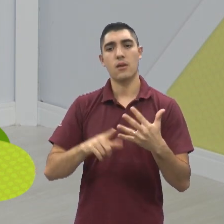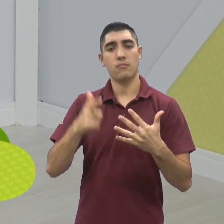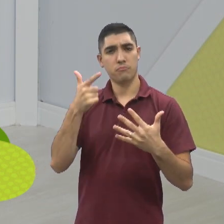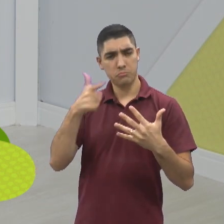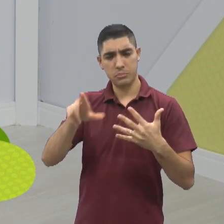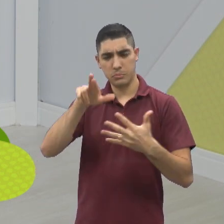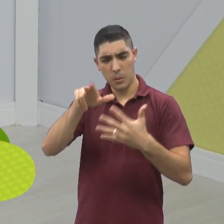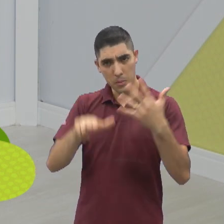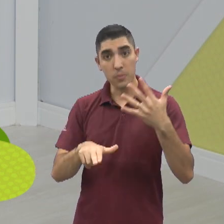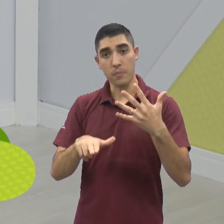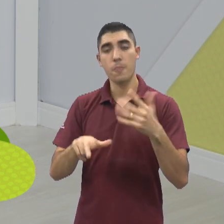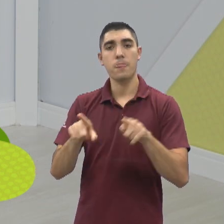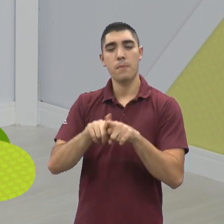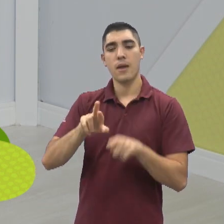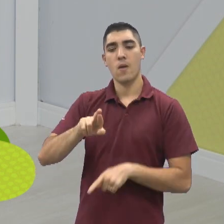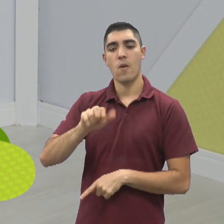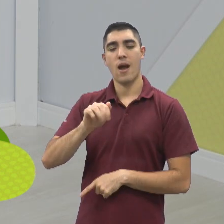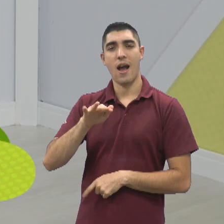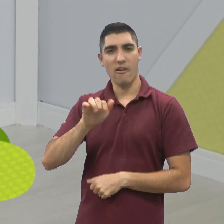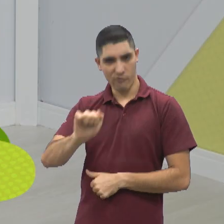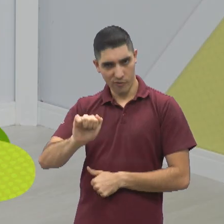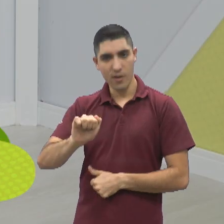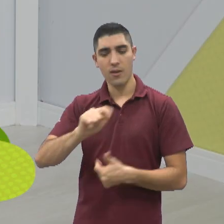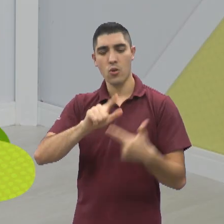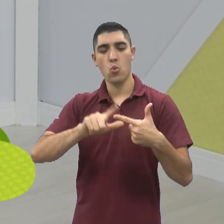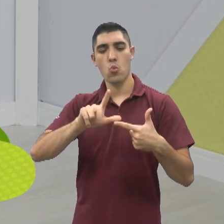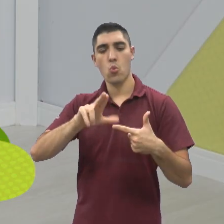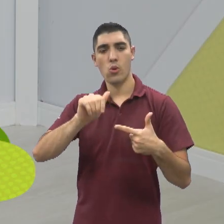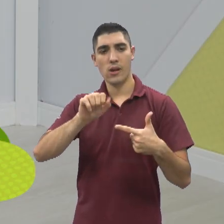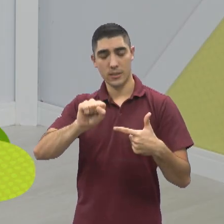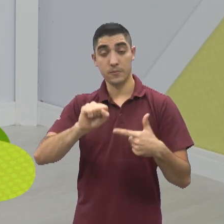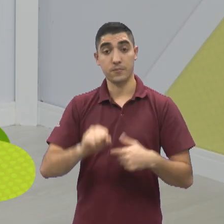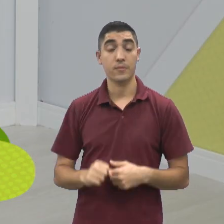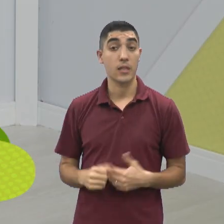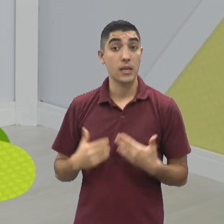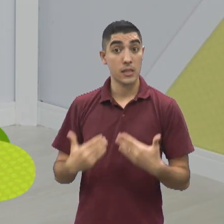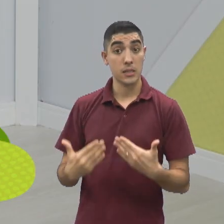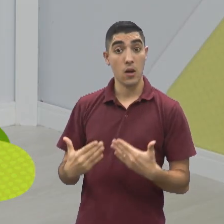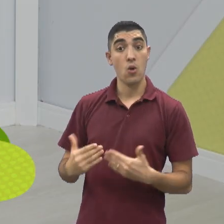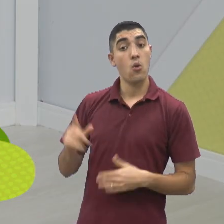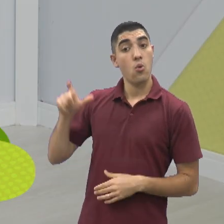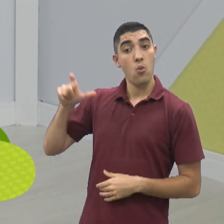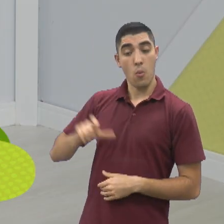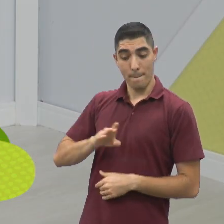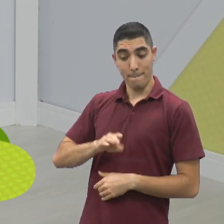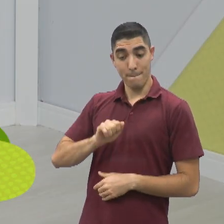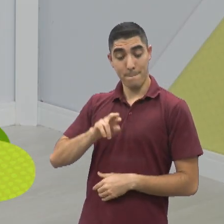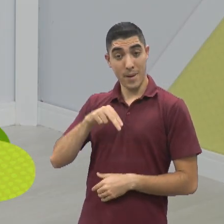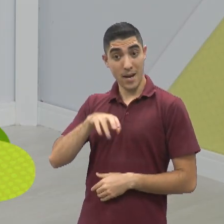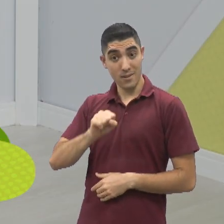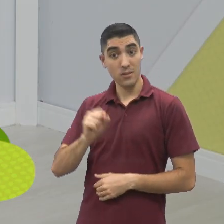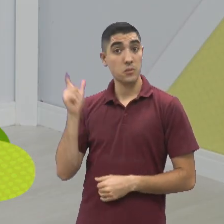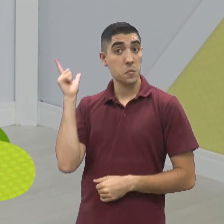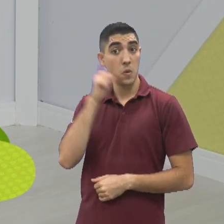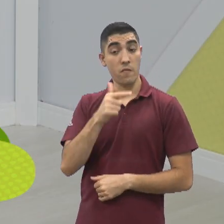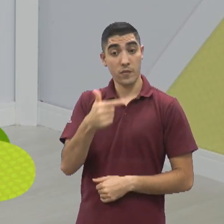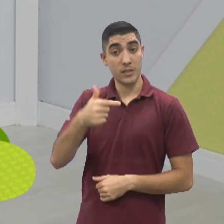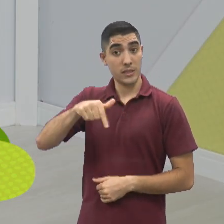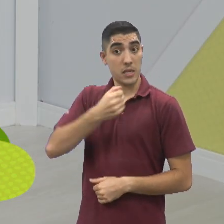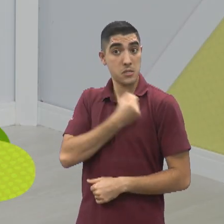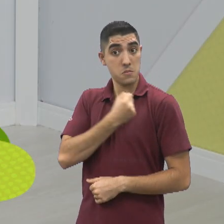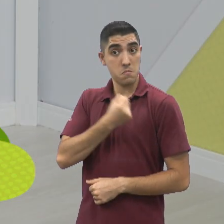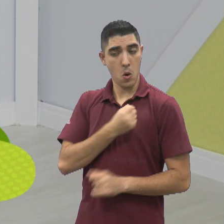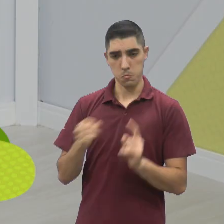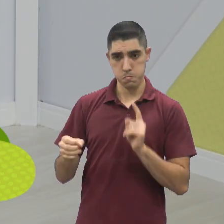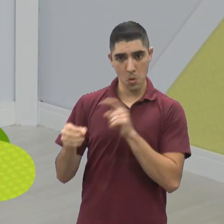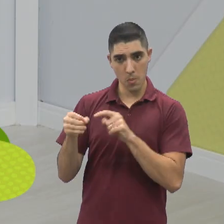José, e o Rafa. O Burns veio do banco de reservas para ser o cestinha do jogo. 27 pontos, 3 rebotes e 4 assistências,